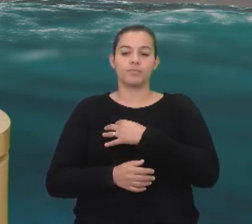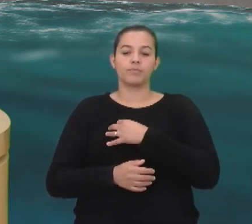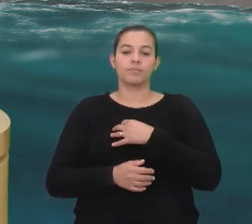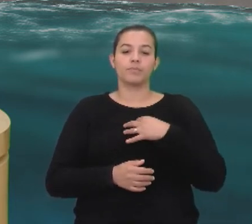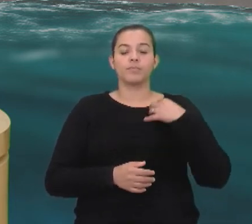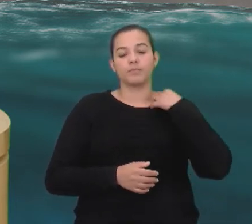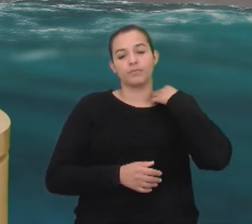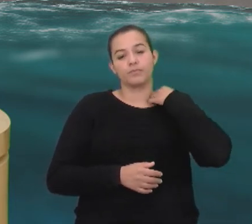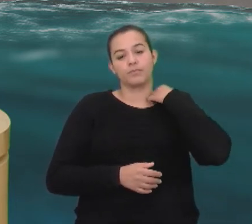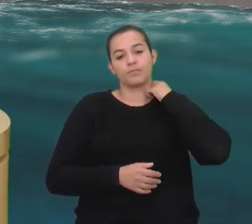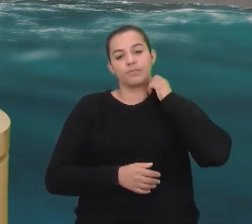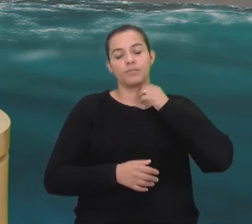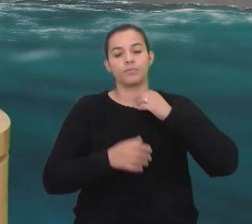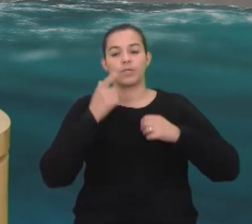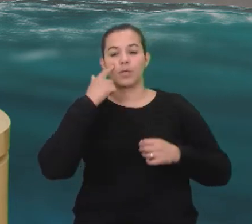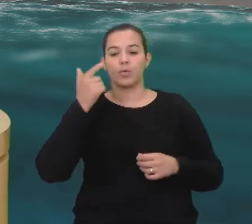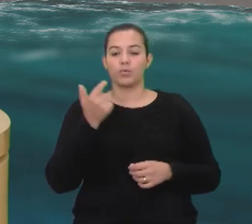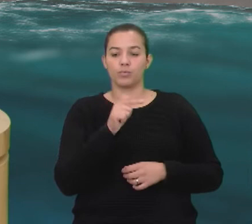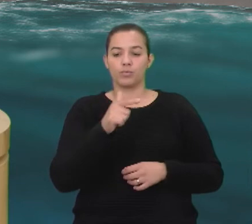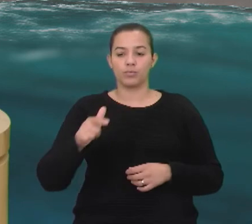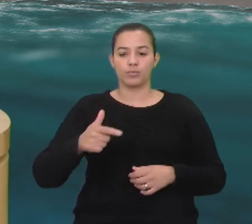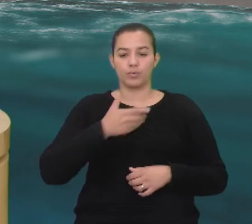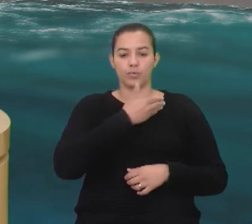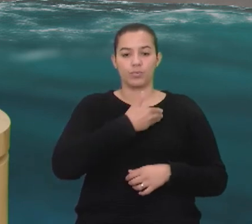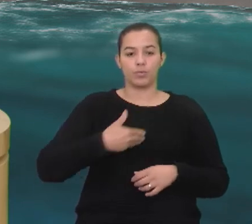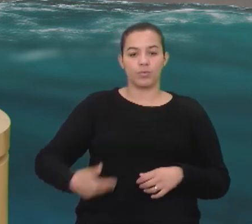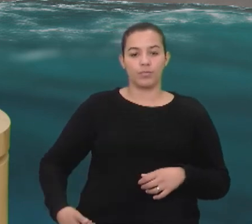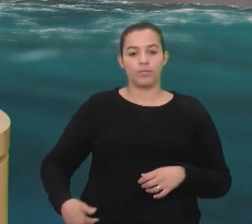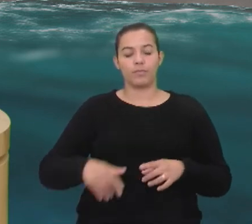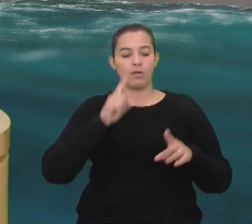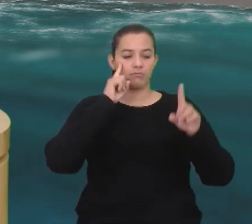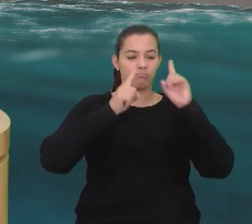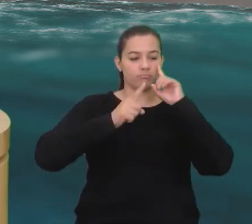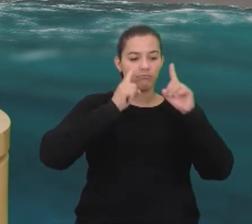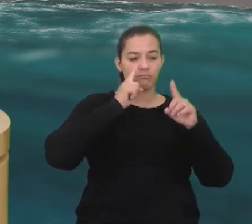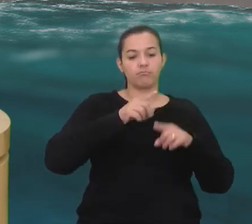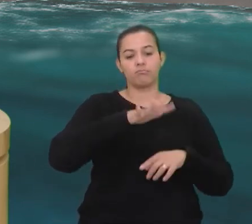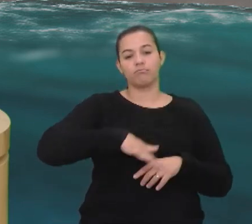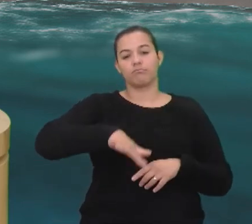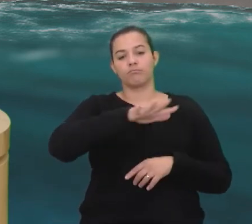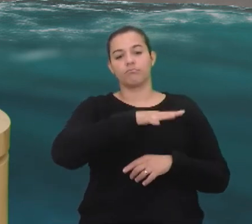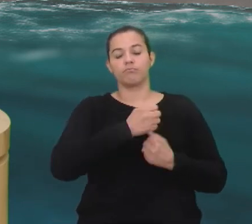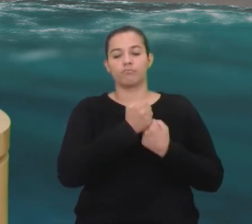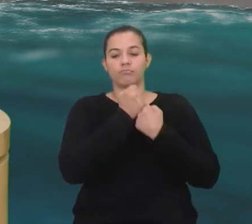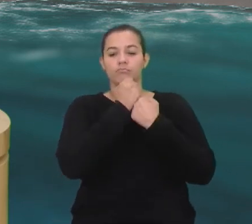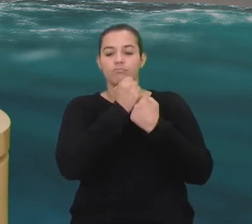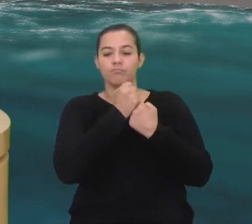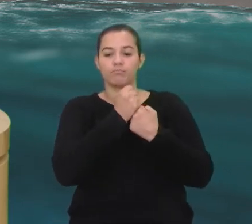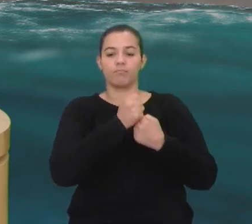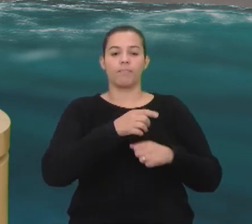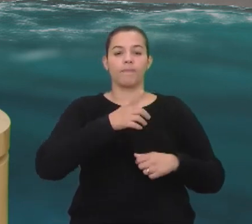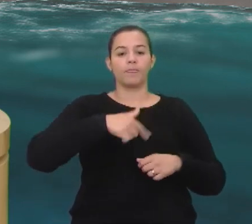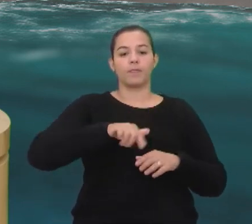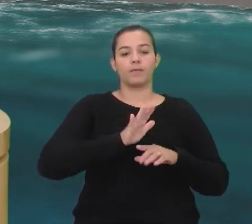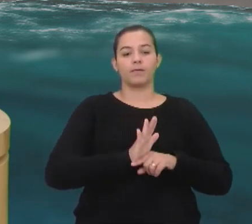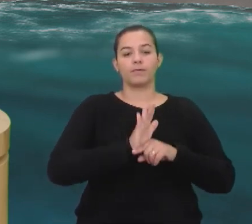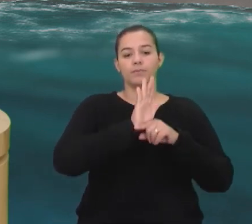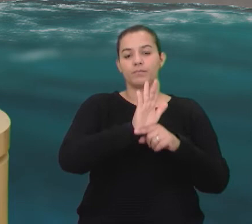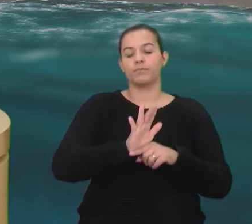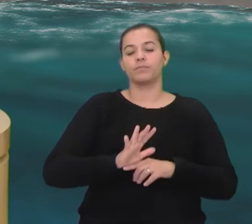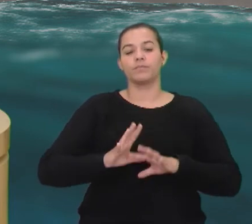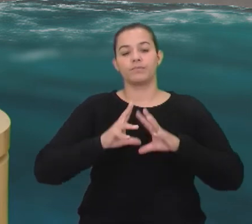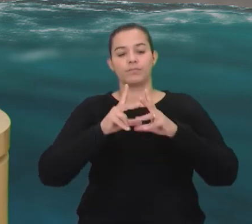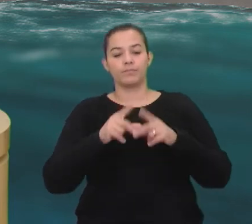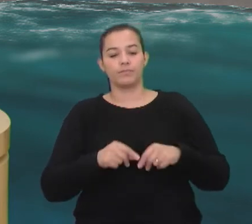não termos um governo, né, ou governos assim que realmente são fortes ou que vão gerir mesmo